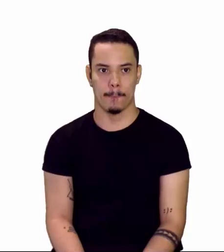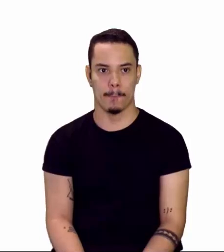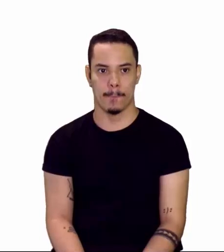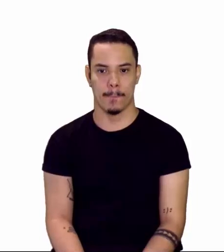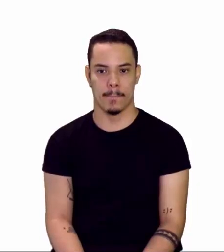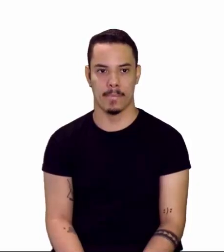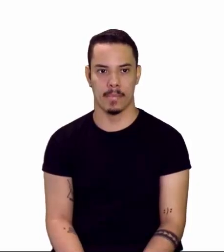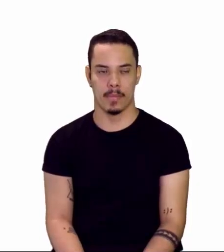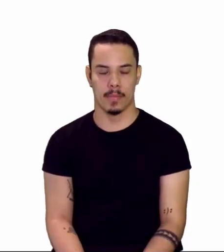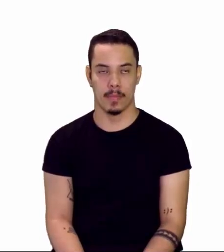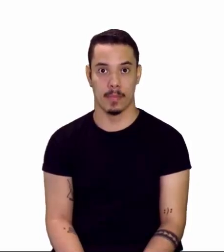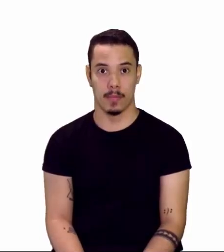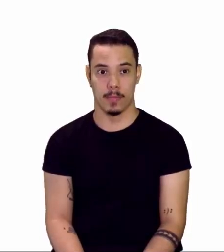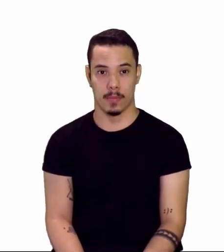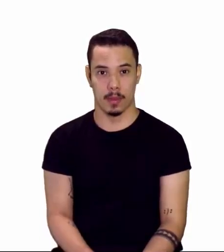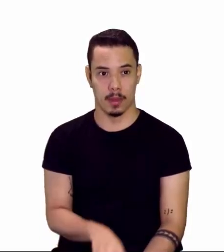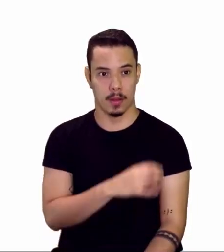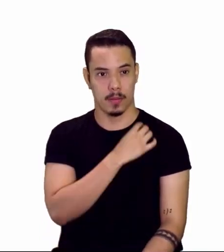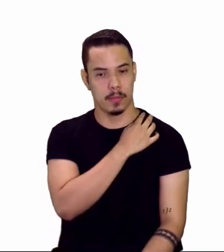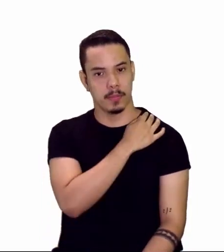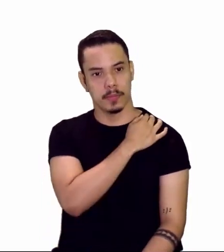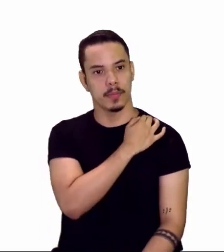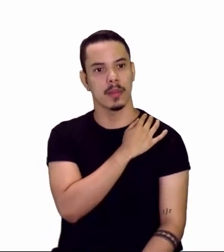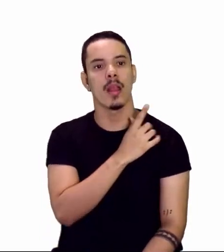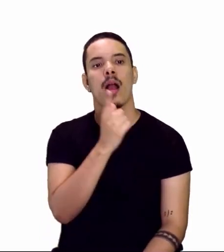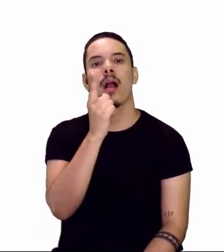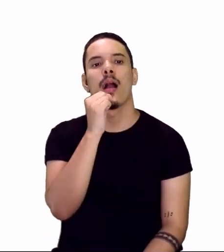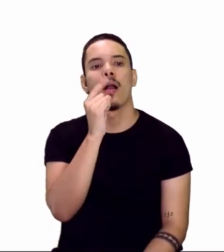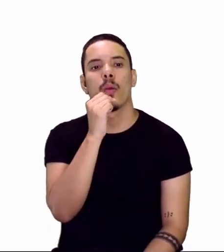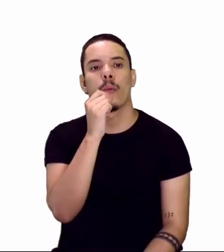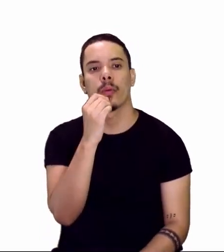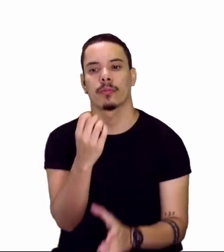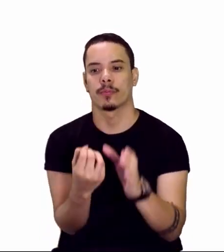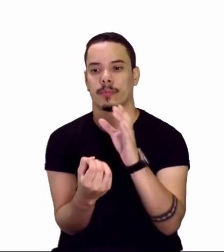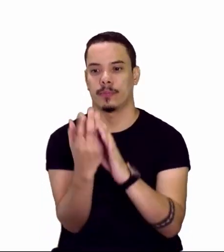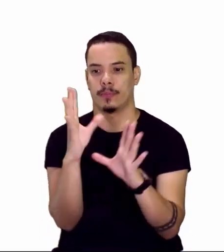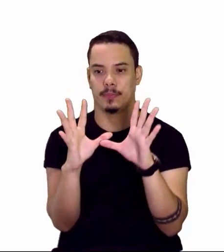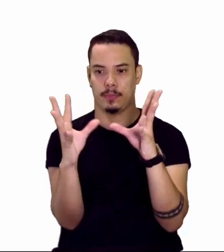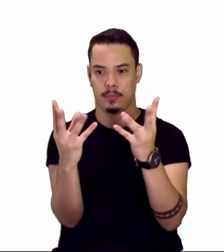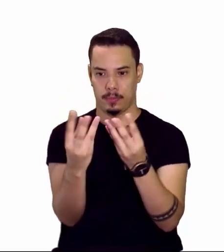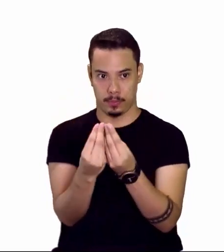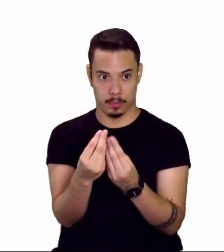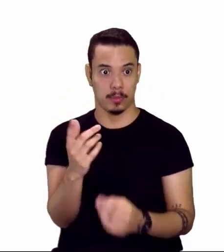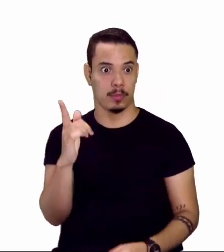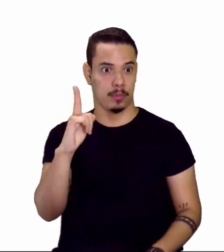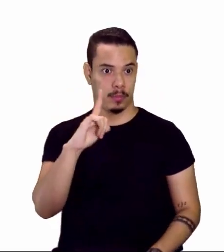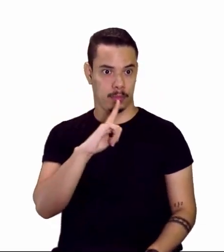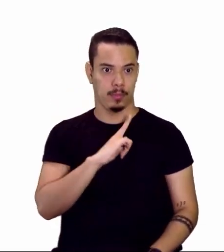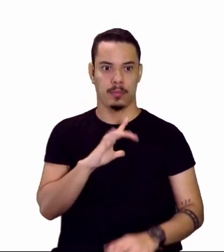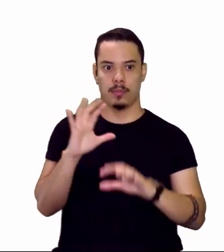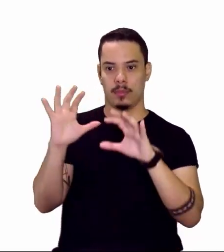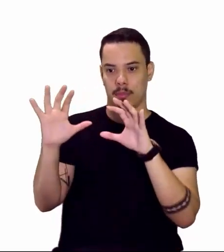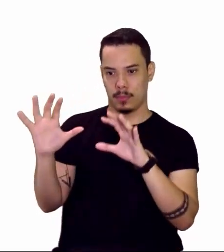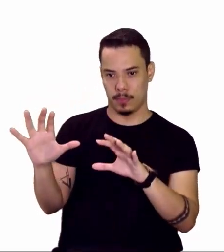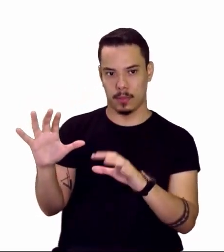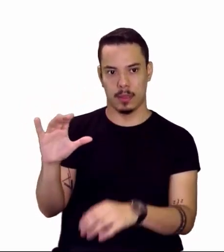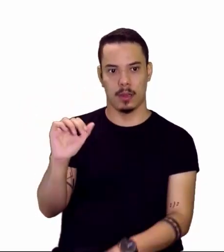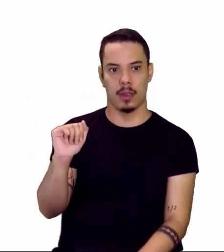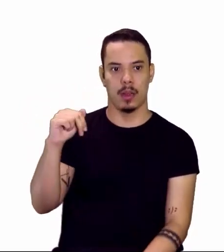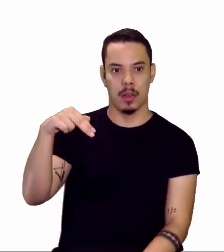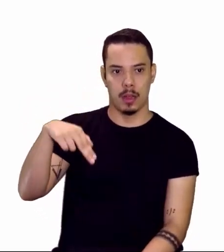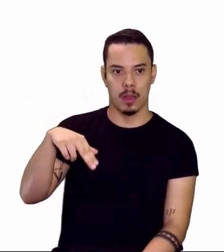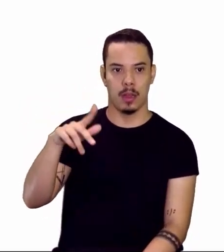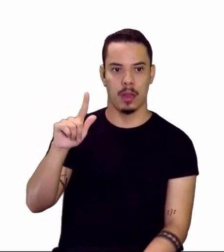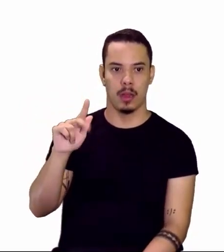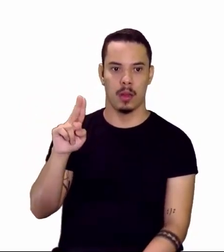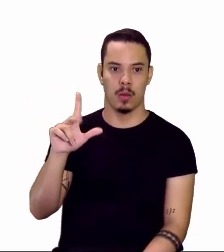da água, conforme eu falei. Então, existe um ângulo entre os átomos de hidrogênio que estão ligados